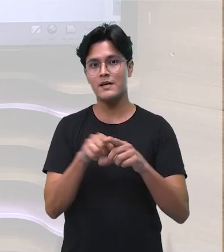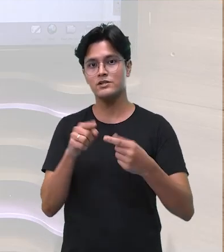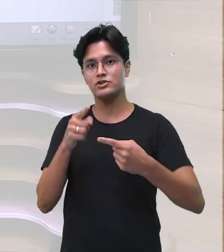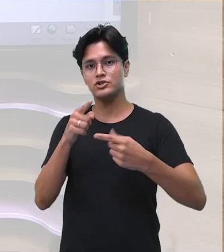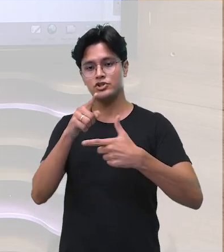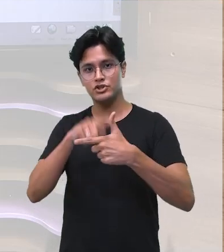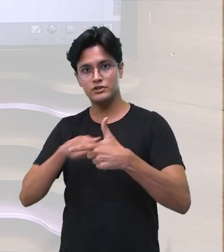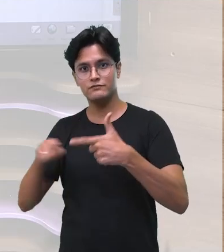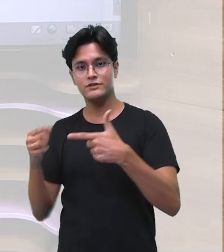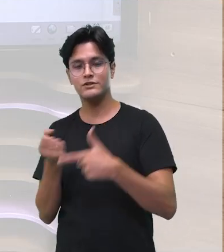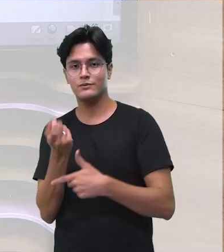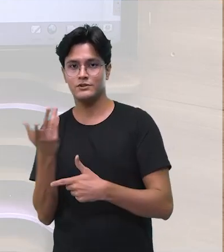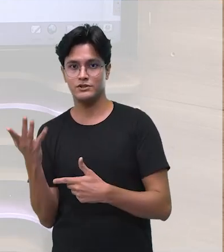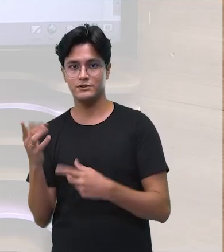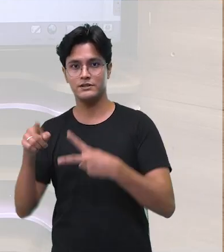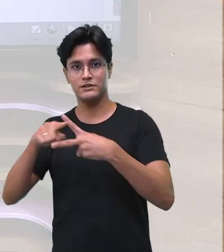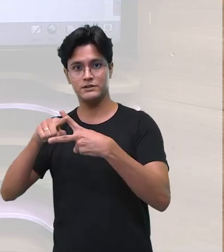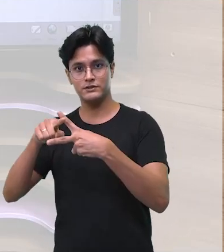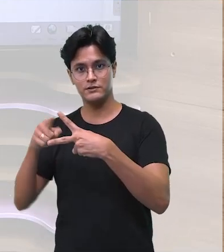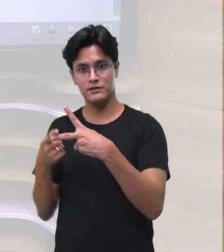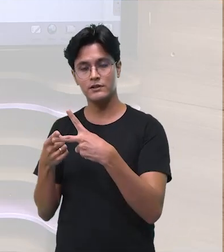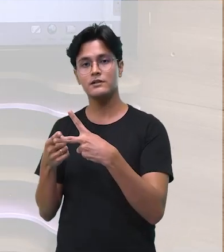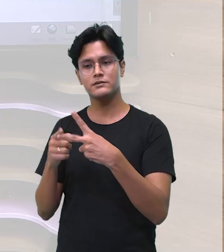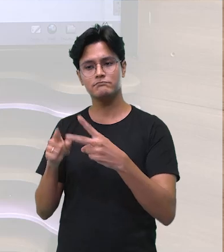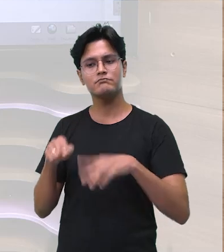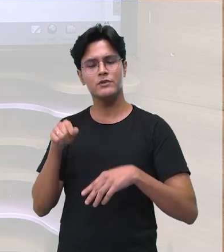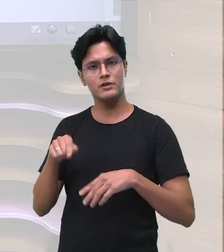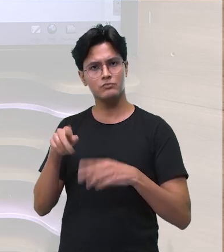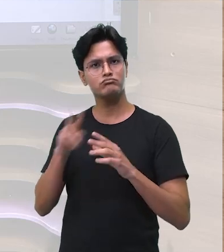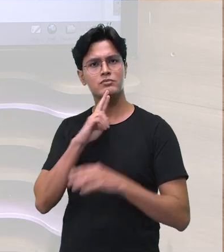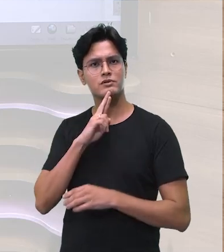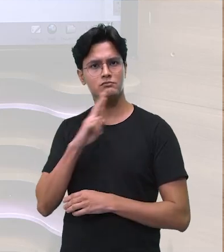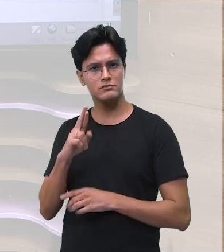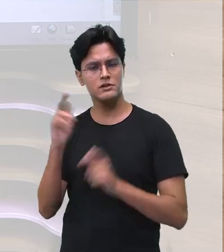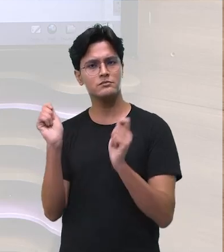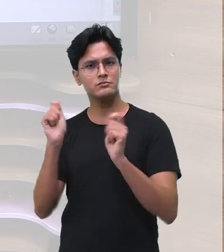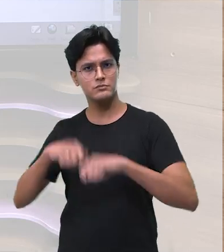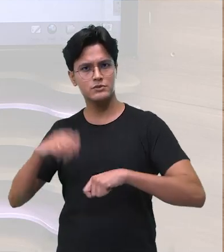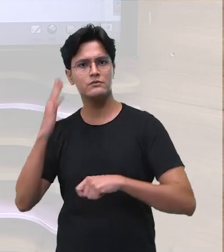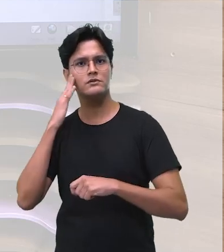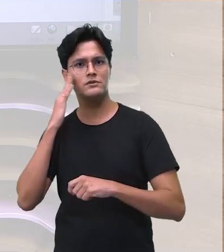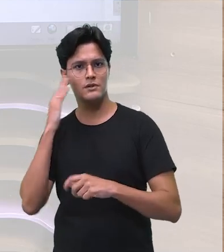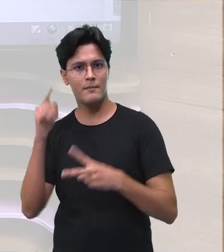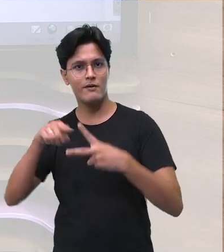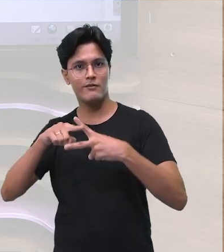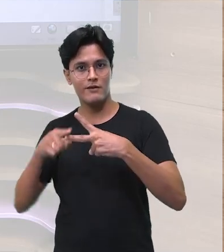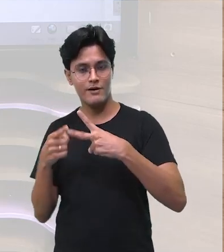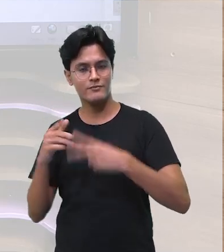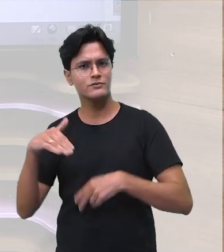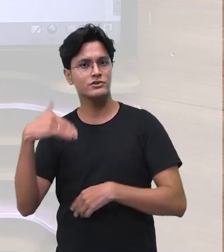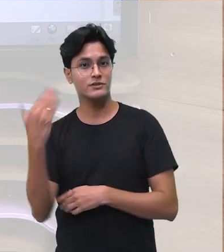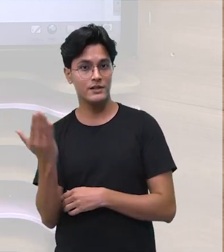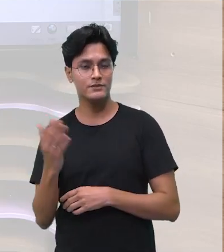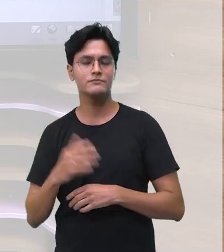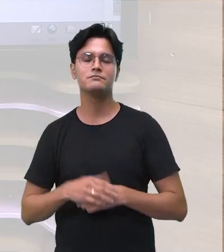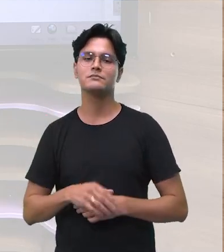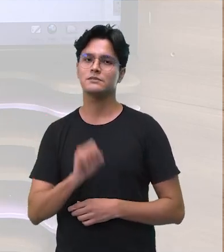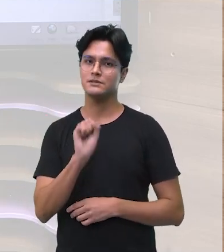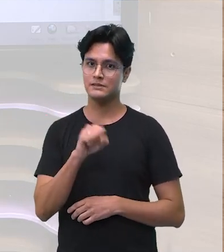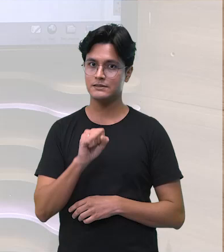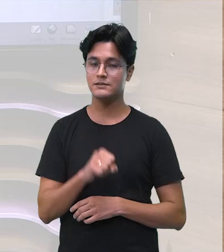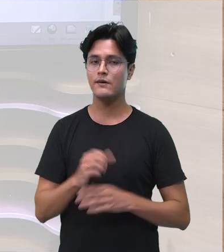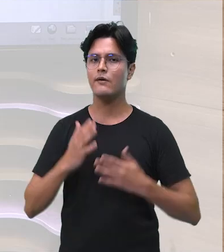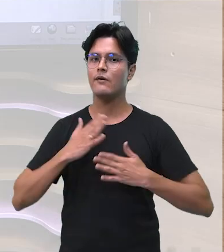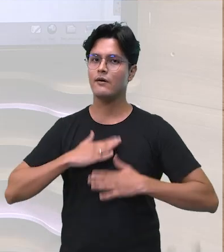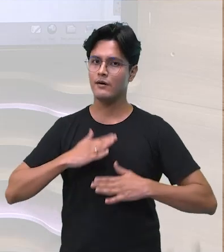ângulos, e aí, com essa medida, você vai descobrir o ângulo externo. Eita, professora, tudo isso? Calma, muita calma